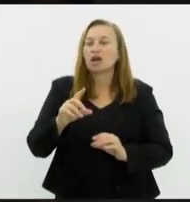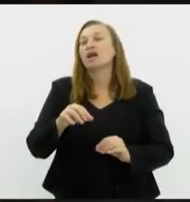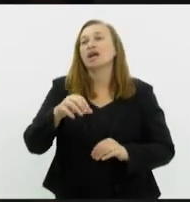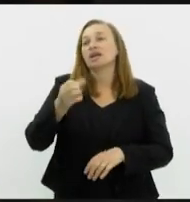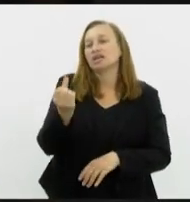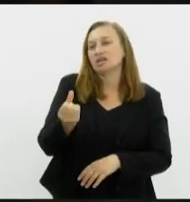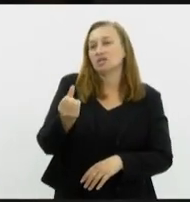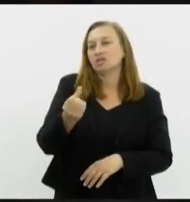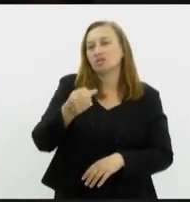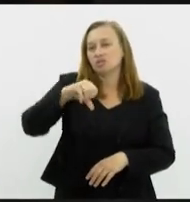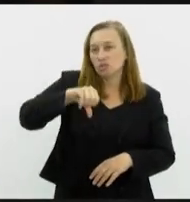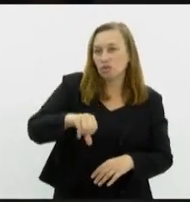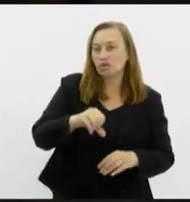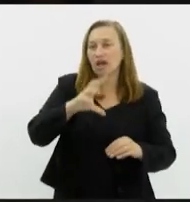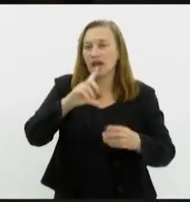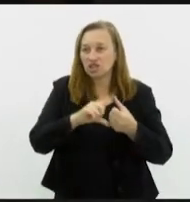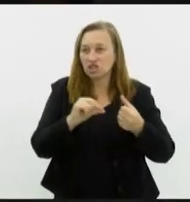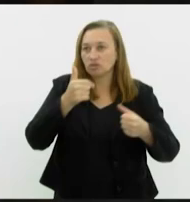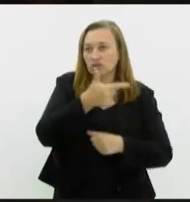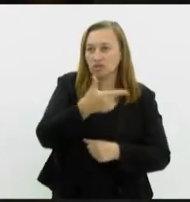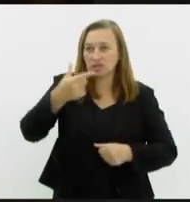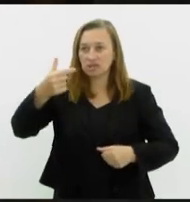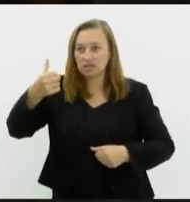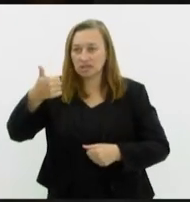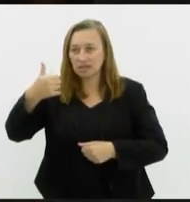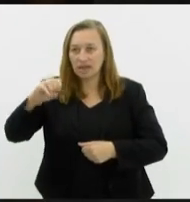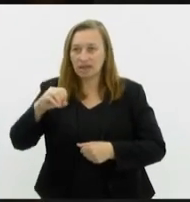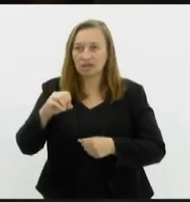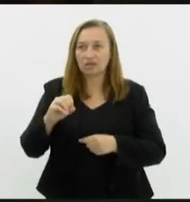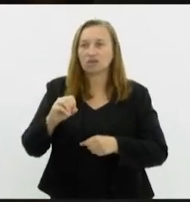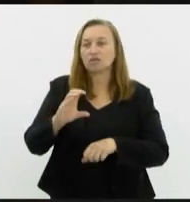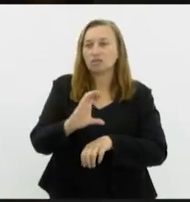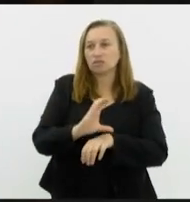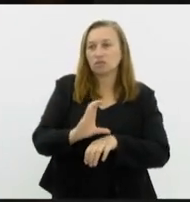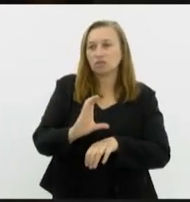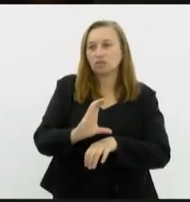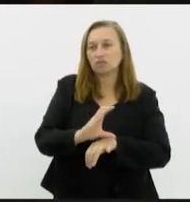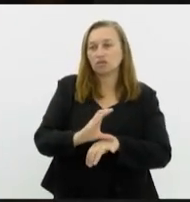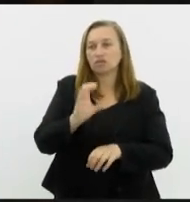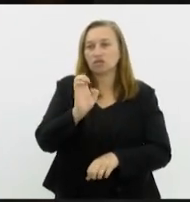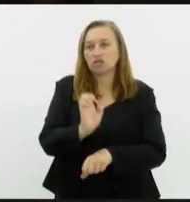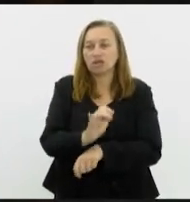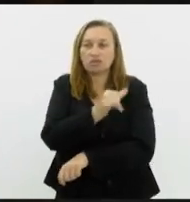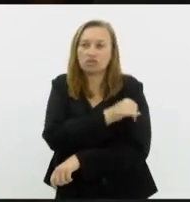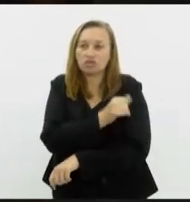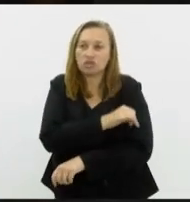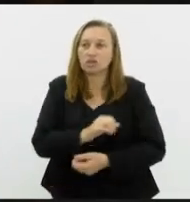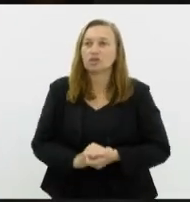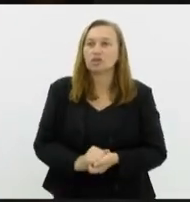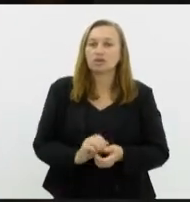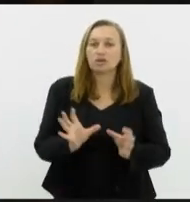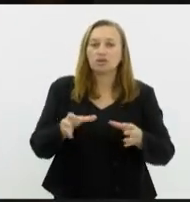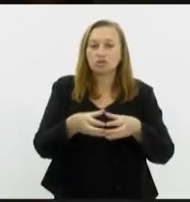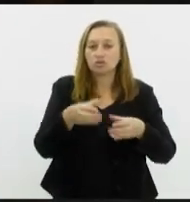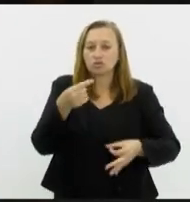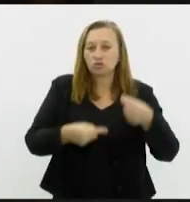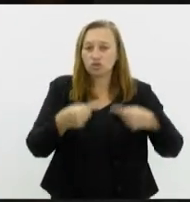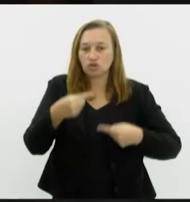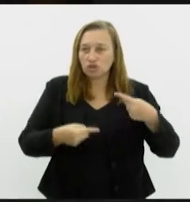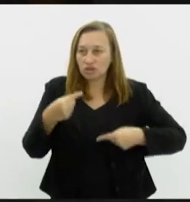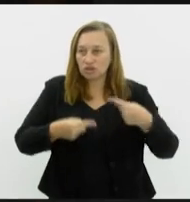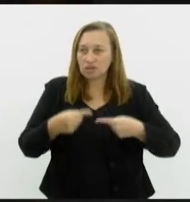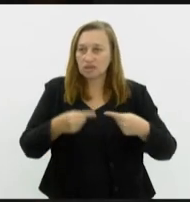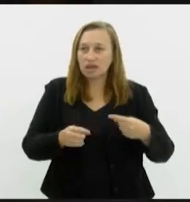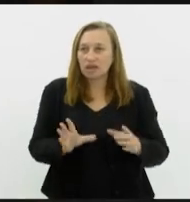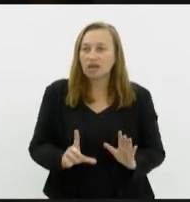artigo 210 da Constituição do Estado do Rio de Janeiro. Para, pendente de pareceres às comissões de Constituição e Justiça, Legislação